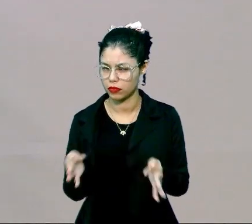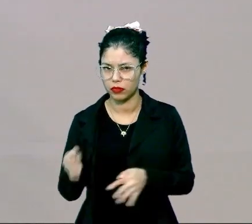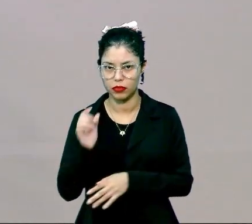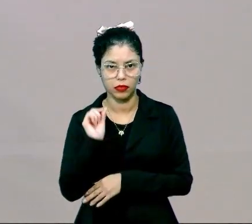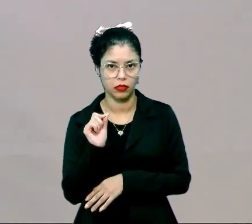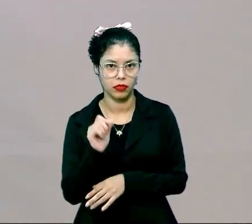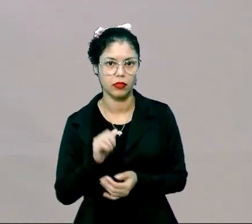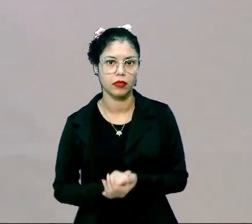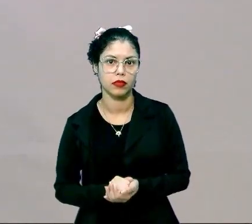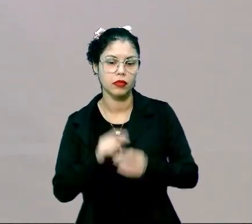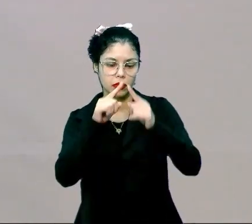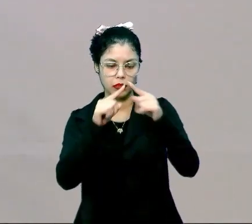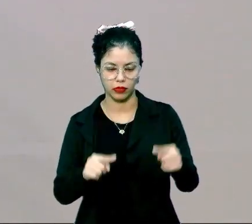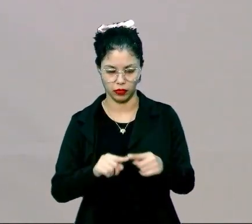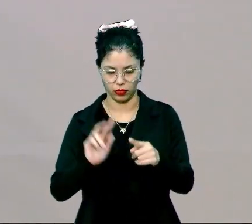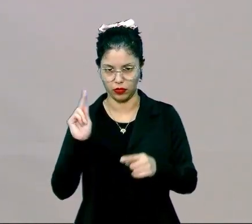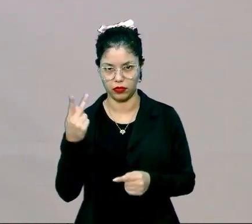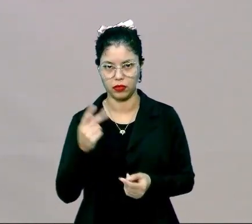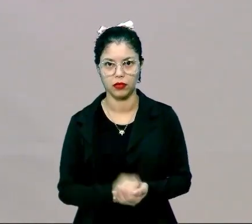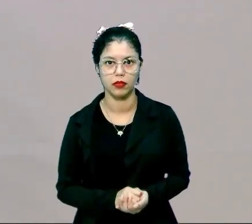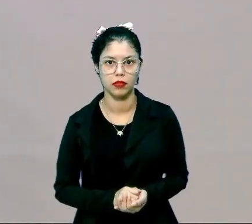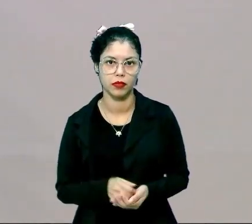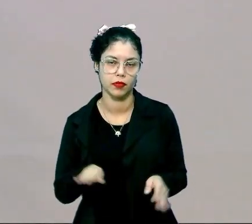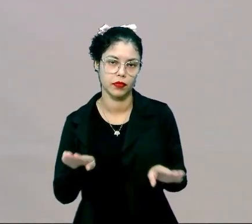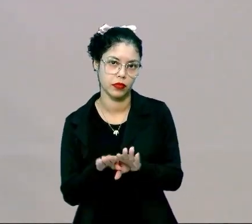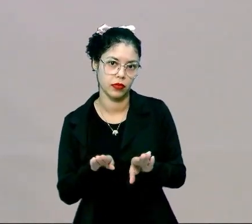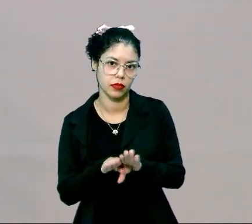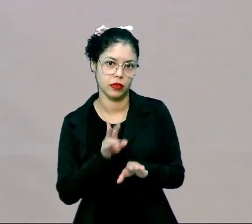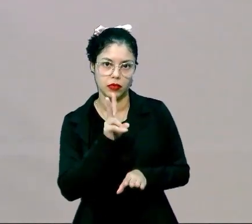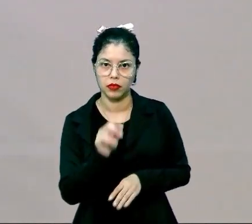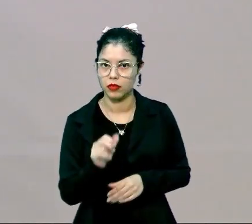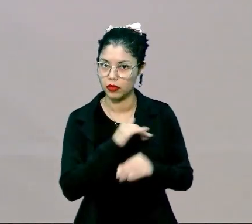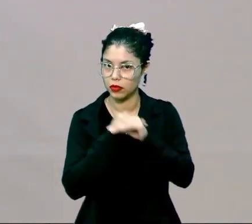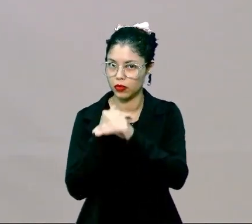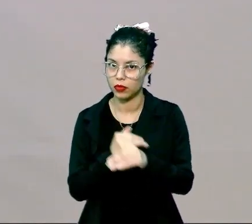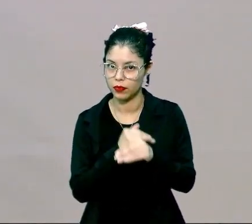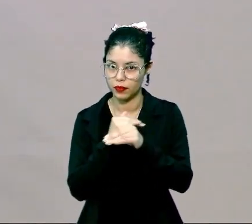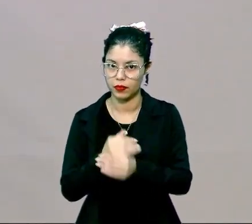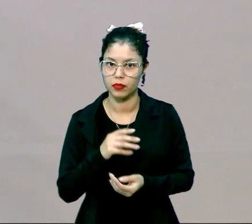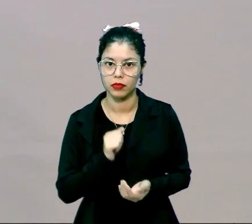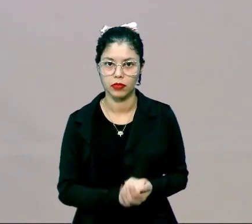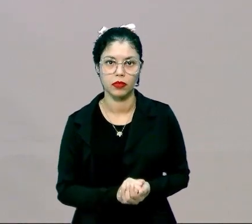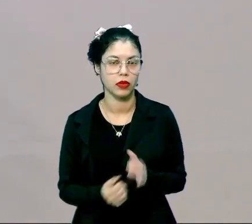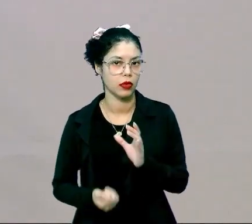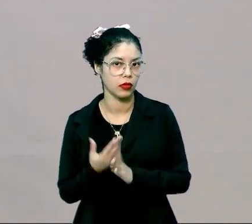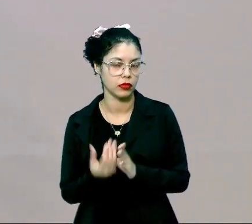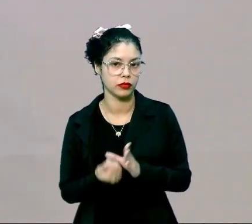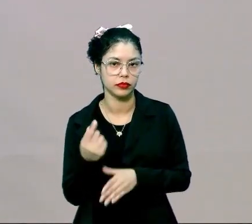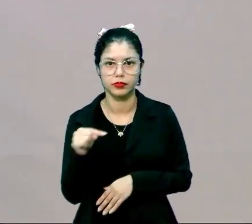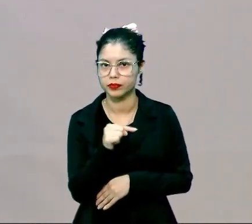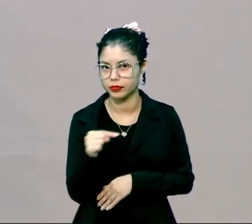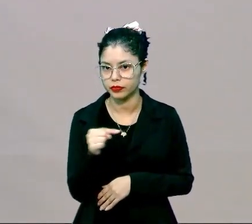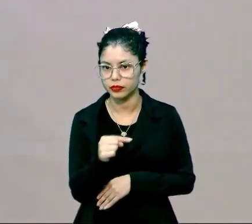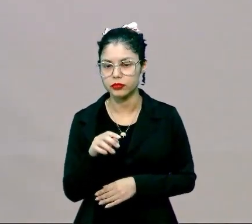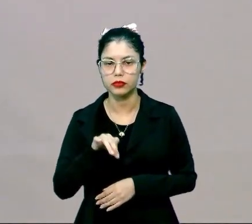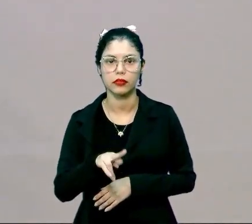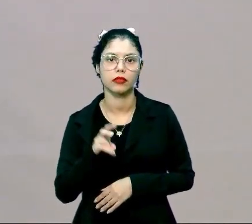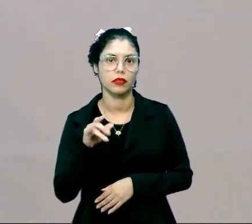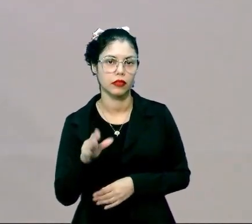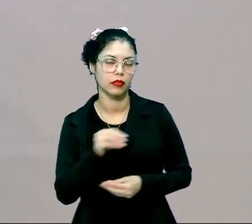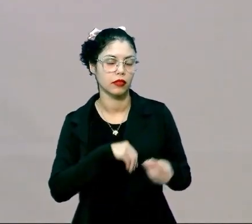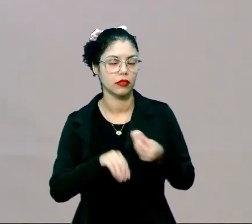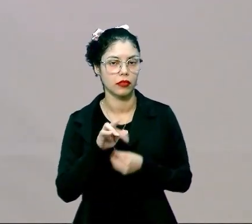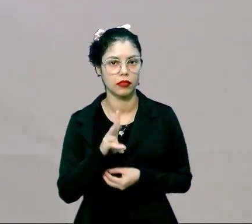que é o ΔH, que é a variação de entalpia, ele vai ser igual à entalpia dos produtos menos a entalpia